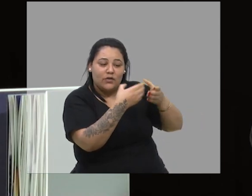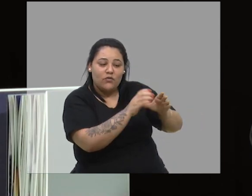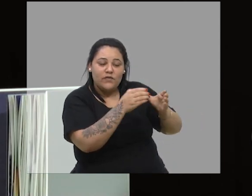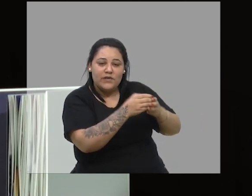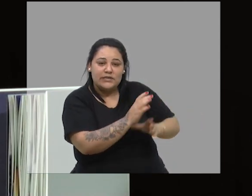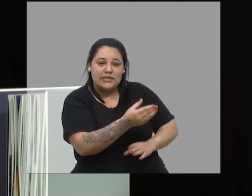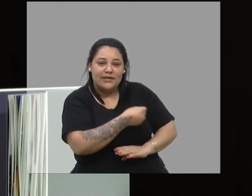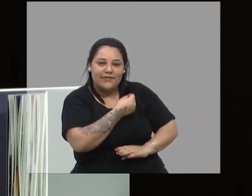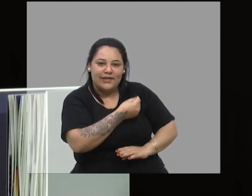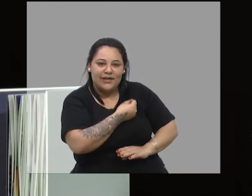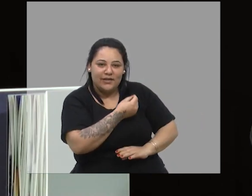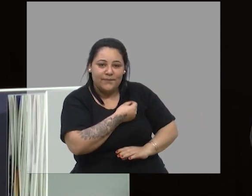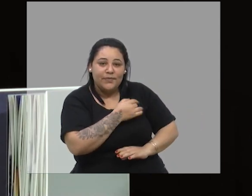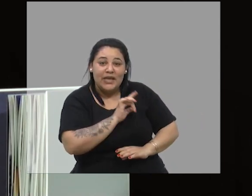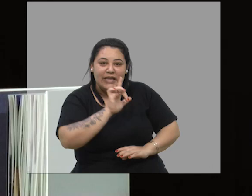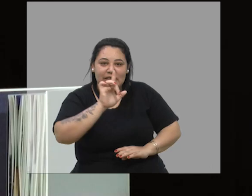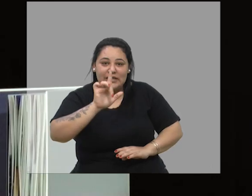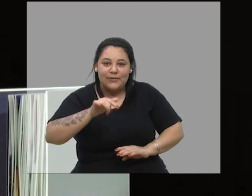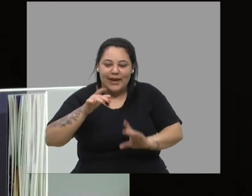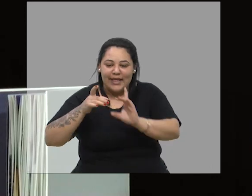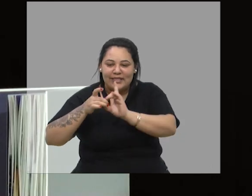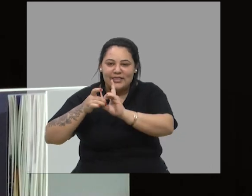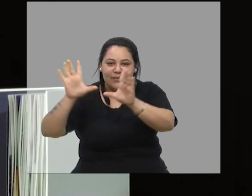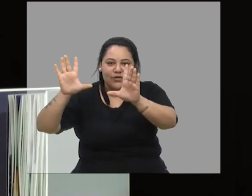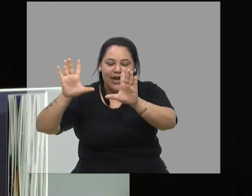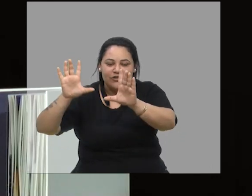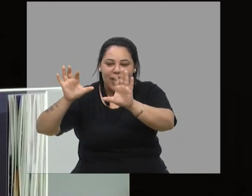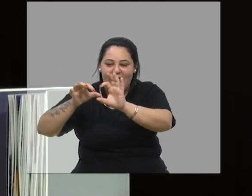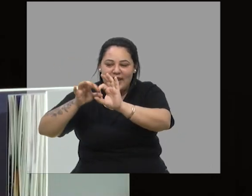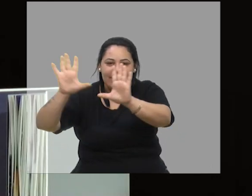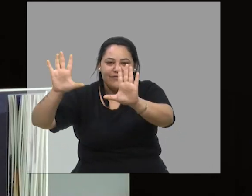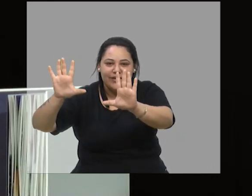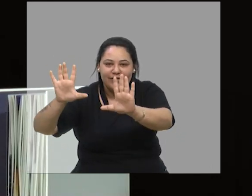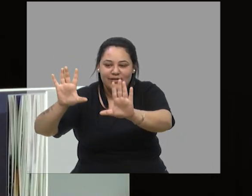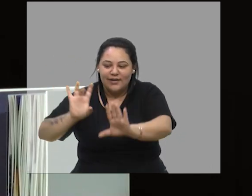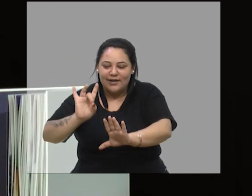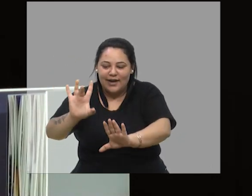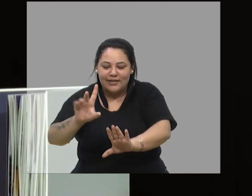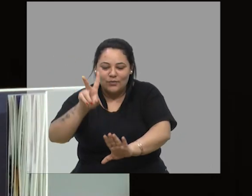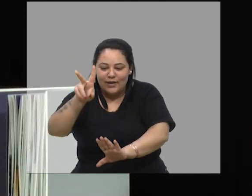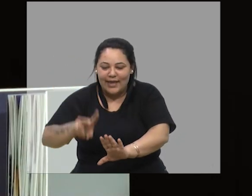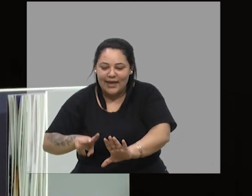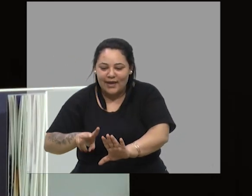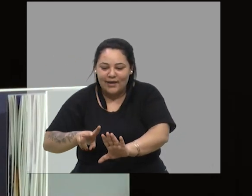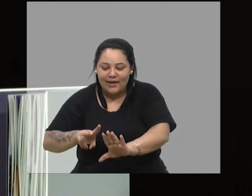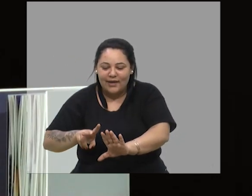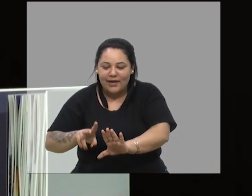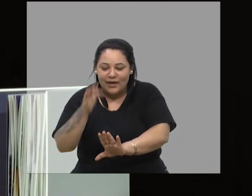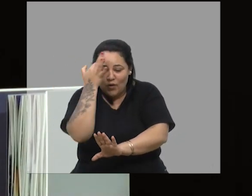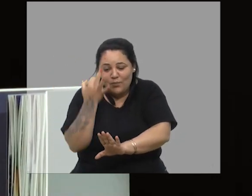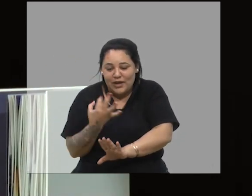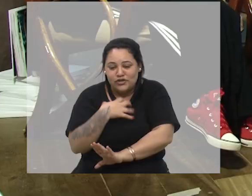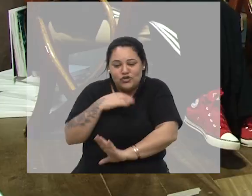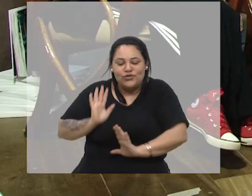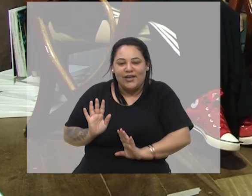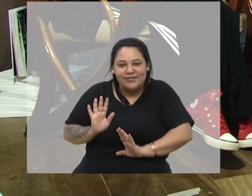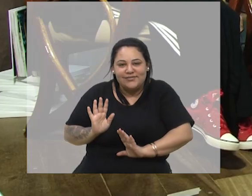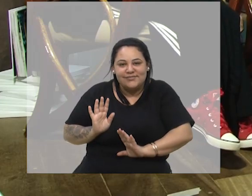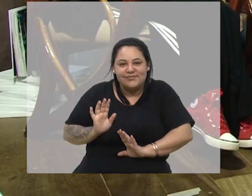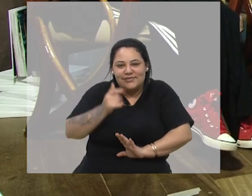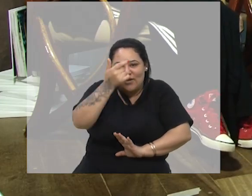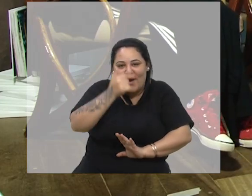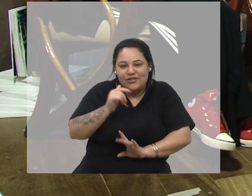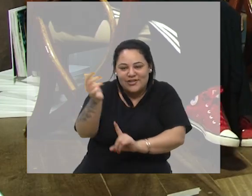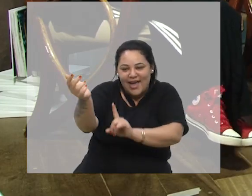tem uma leitura própria, de acordo com as suas vivências, então é isso, o livro é um objeto de democrático